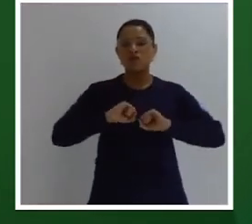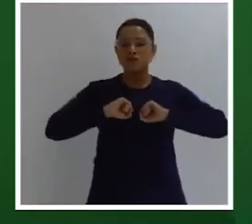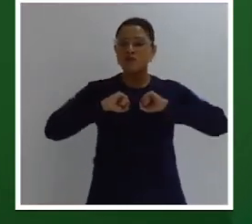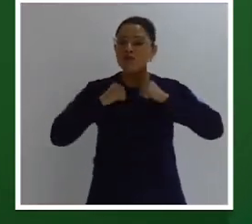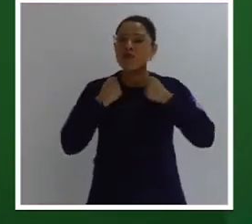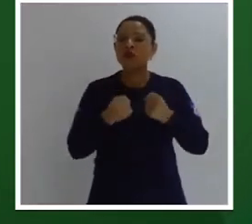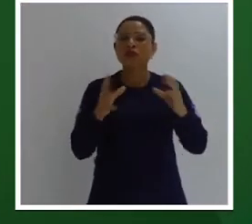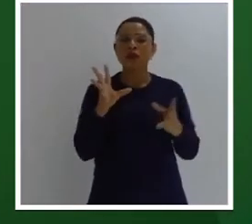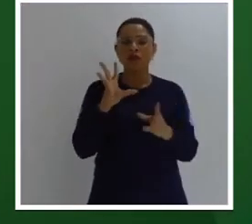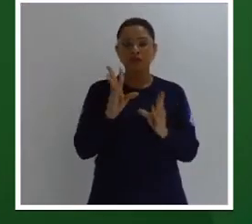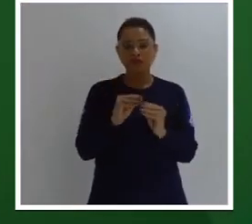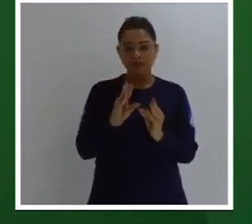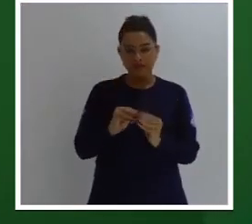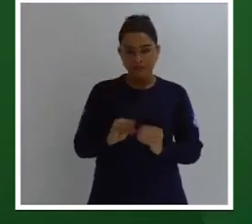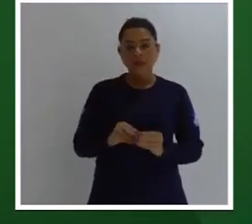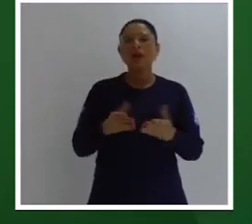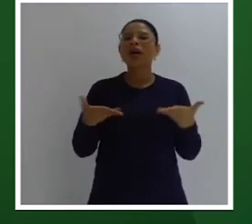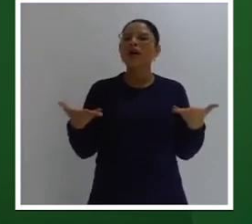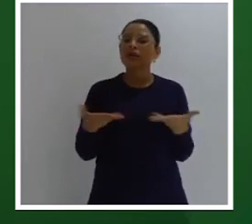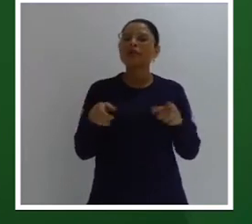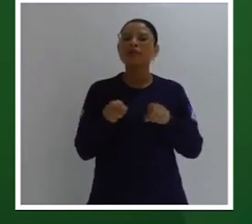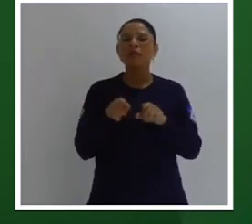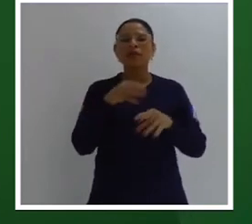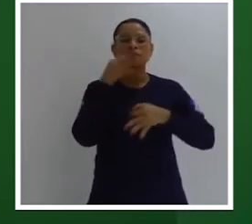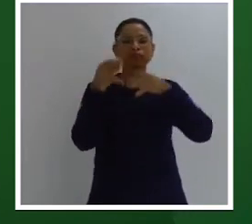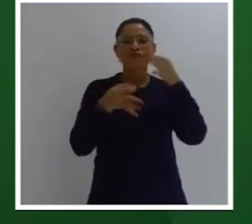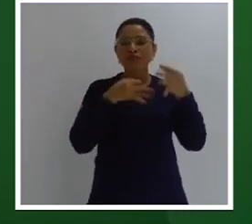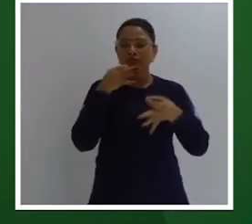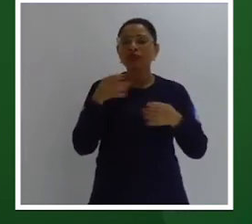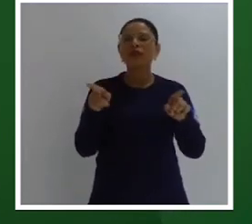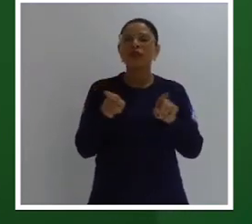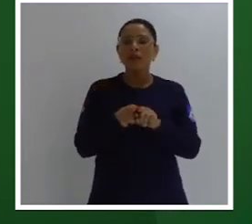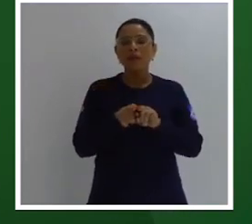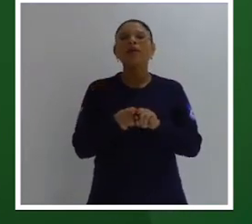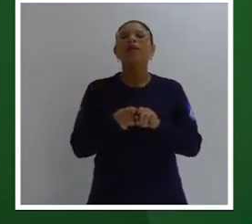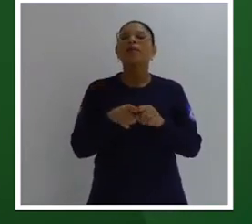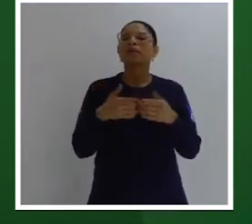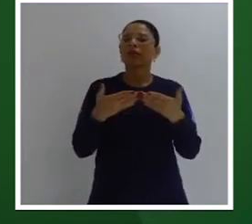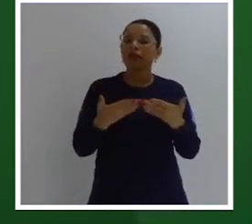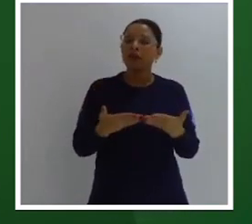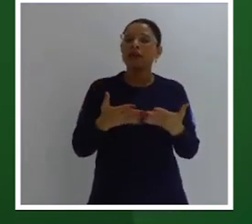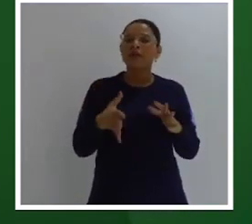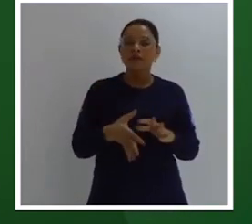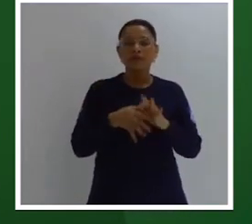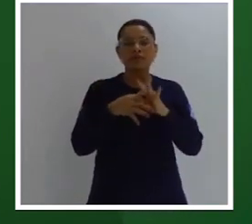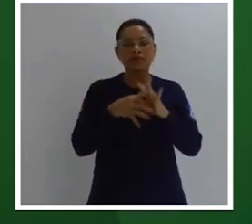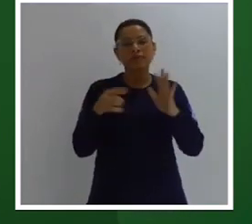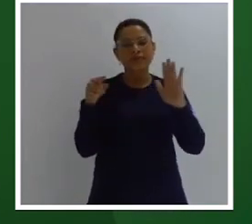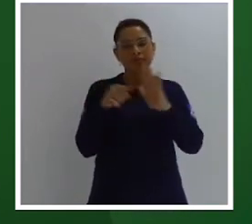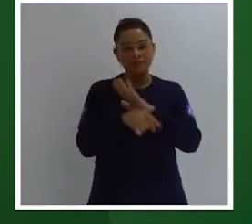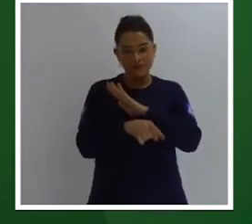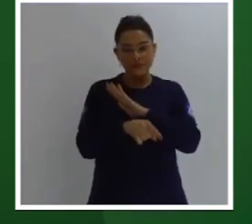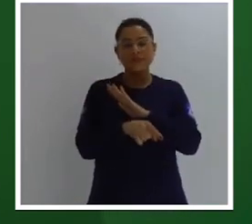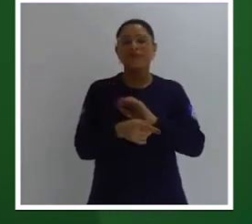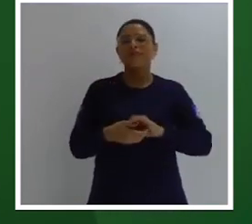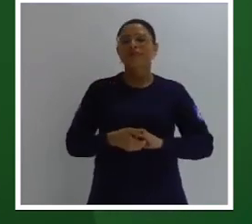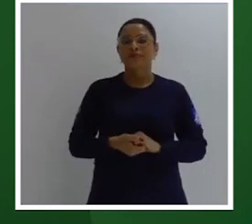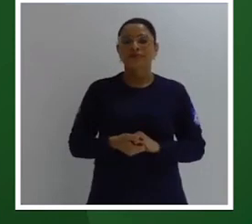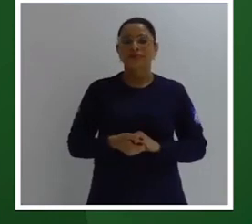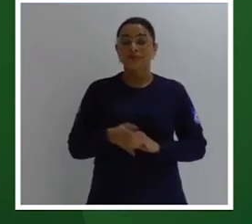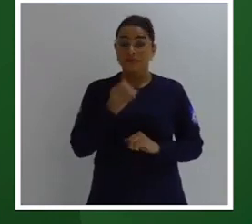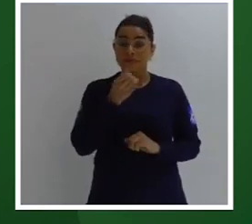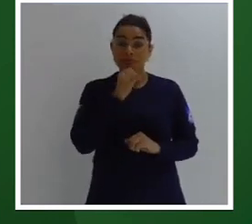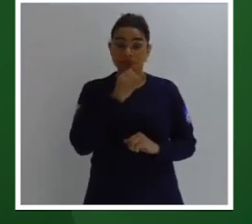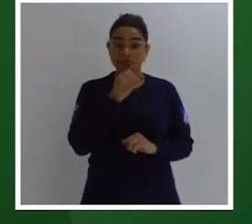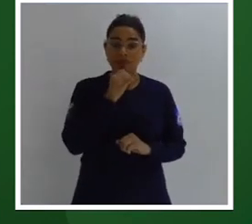sistematizar elas mas eu vou fazer já alguns comentários e engatar um questionamento aqui para mim por exemplo